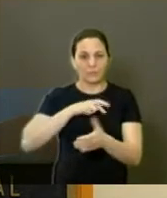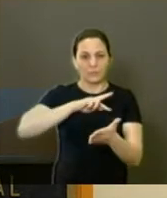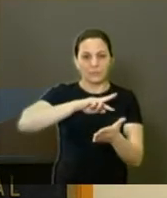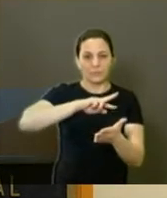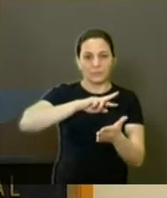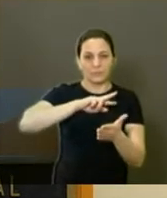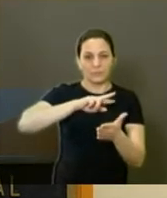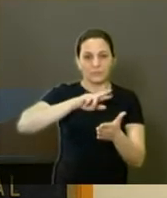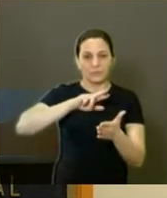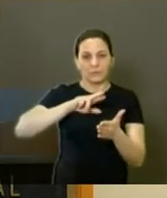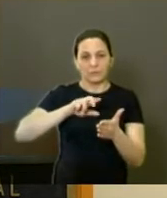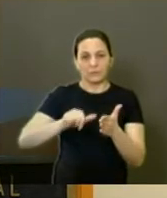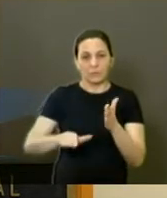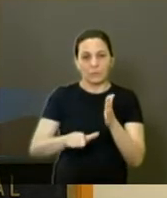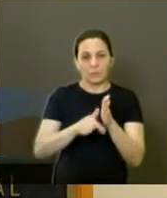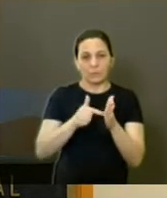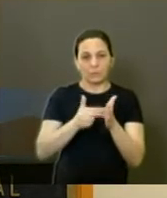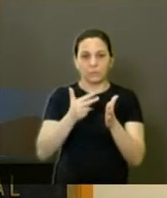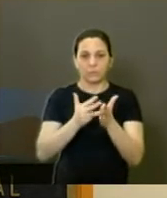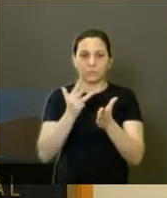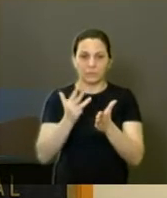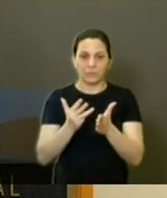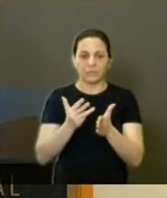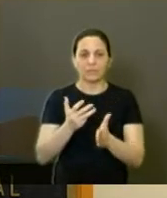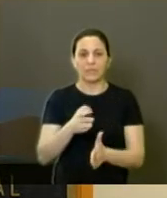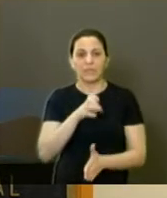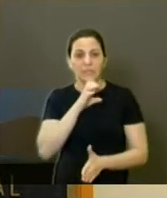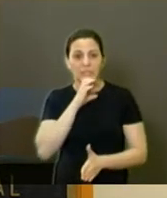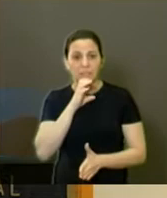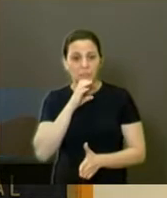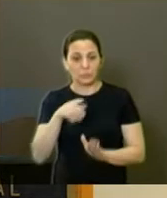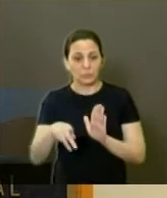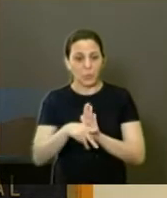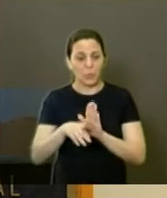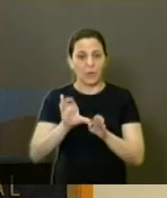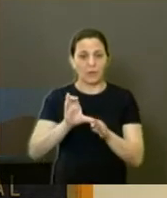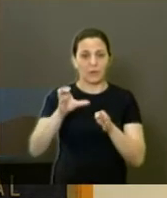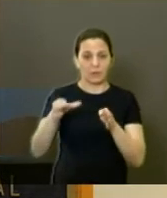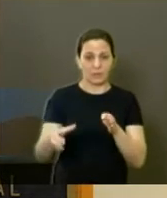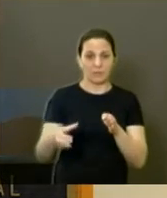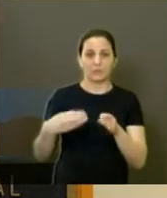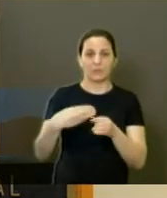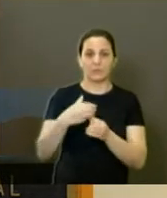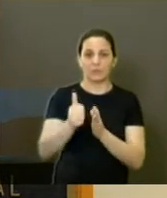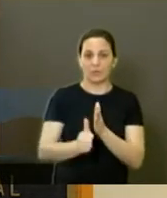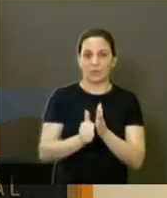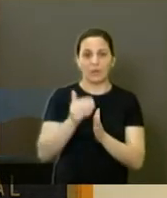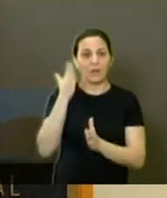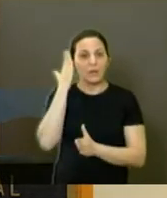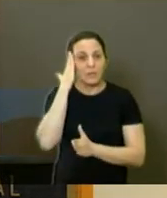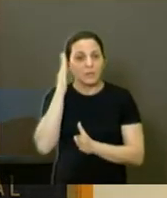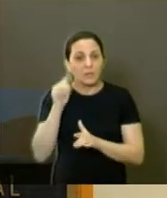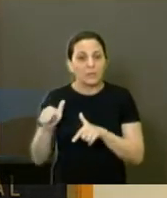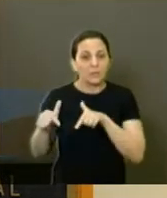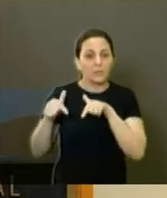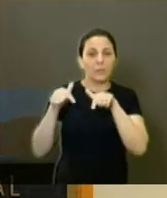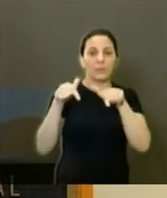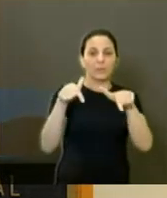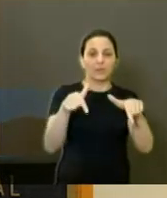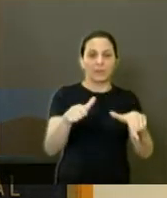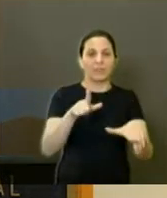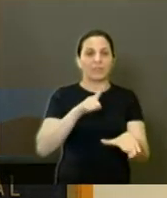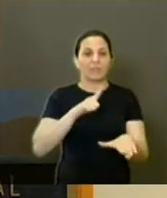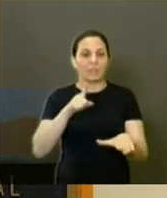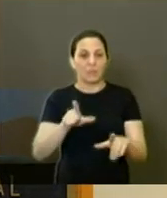vezes, fui crítico a esta casa por entender que homenagens como esta tiveram